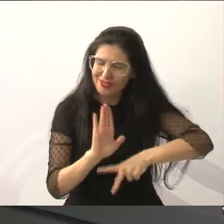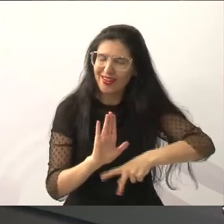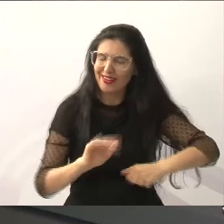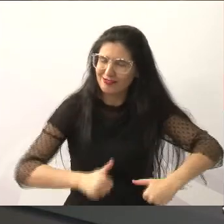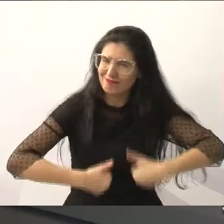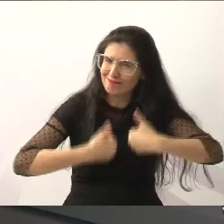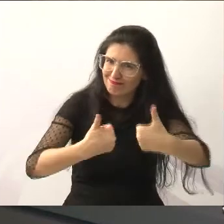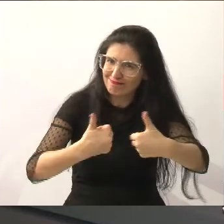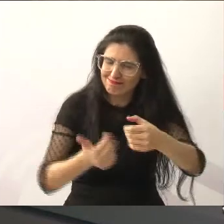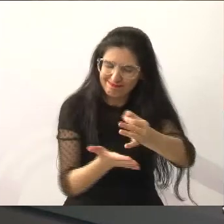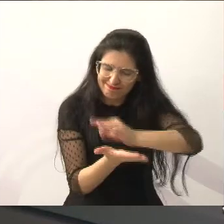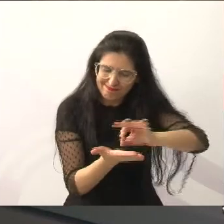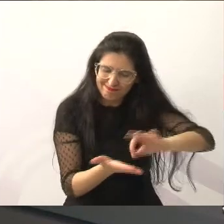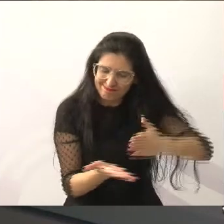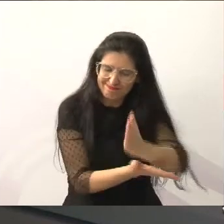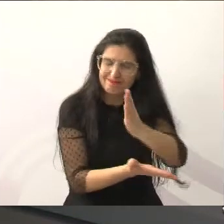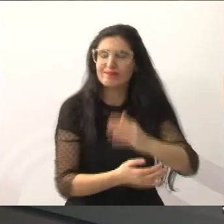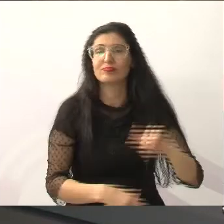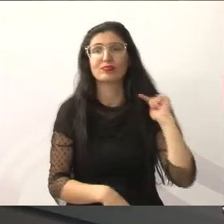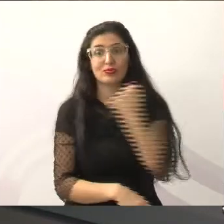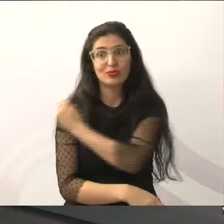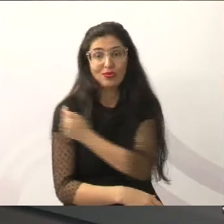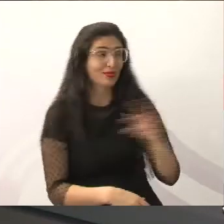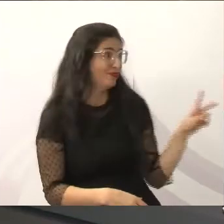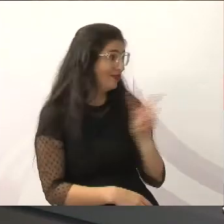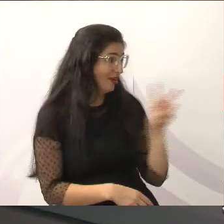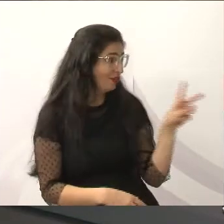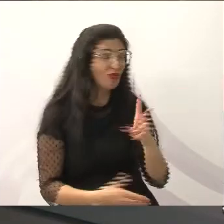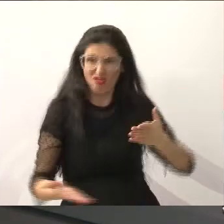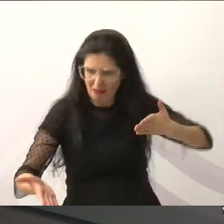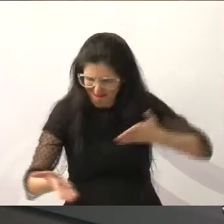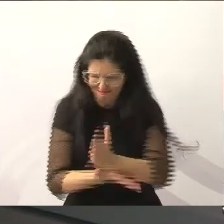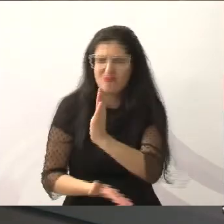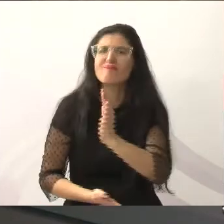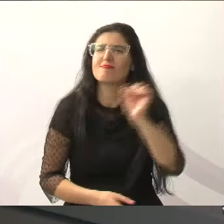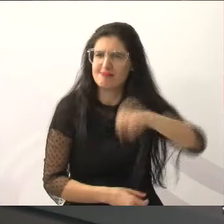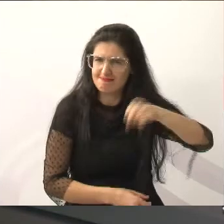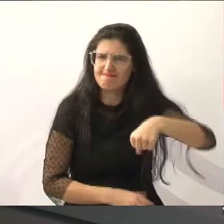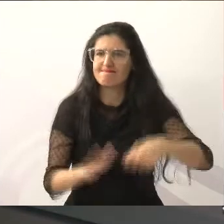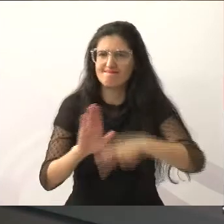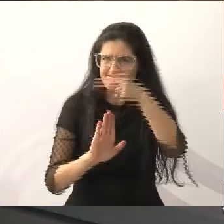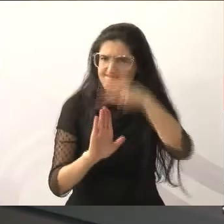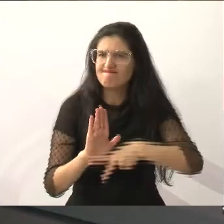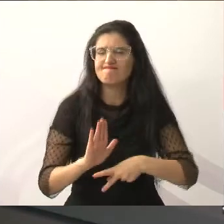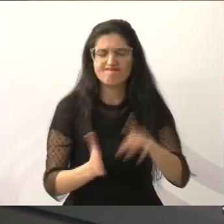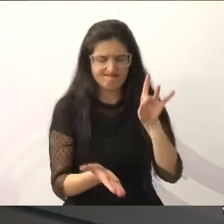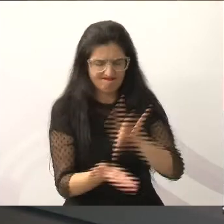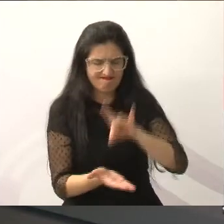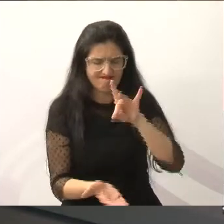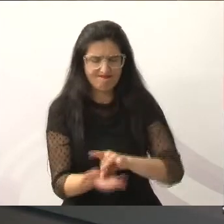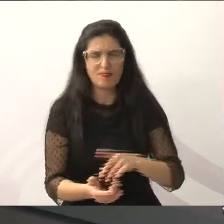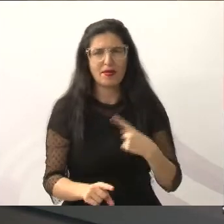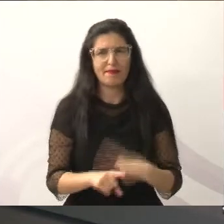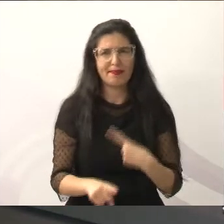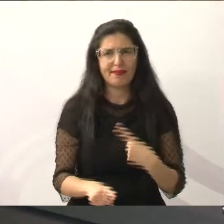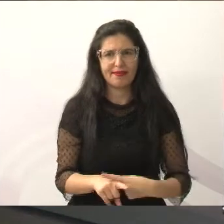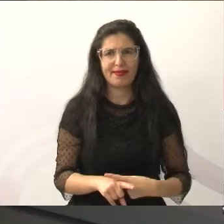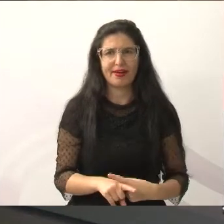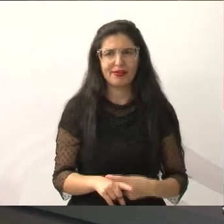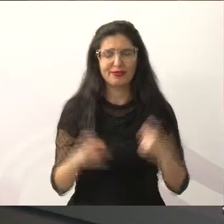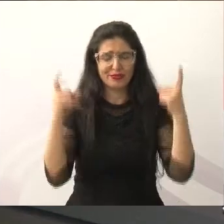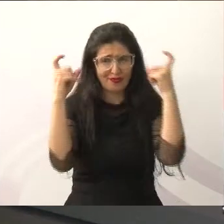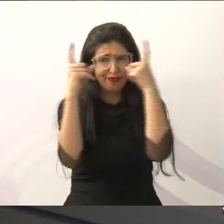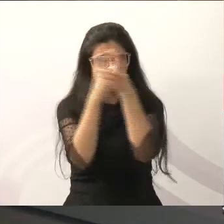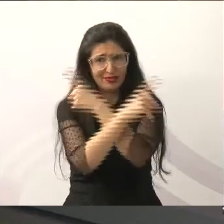vereadores, aí eu posso falar que todos vamos aprovar esse projeto, sem dúvida, né? Porque não é fácil.